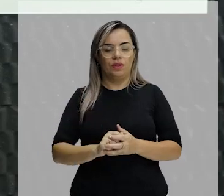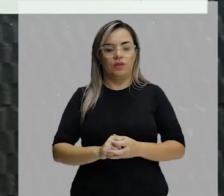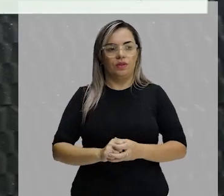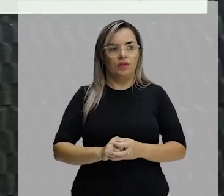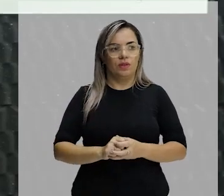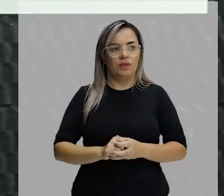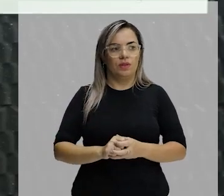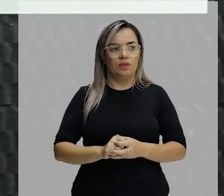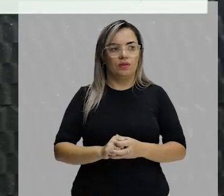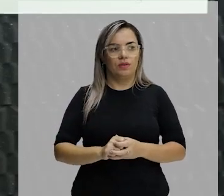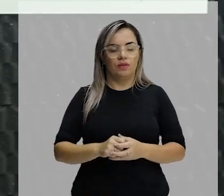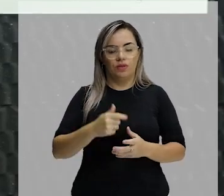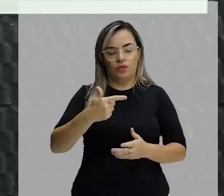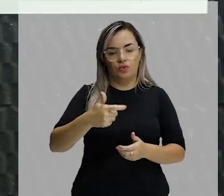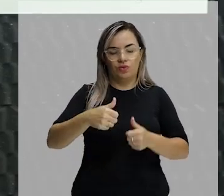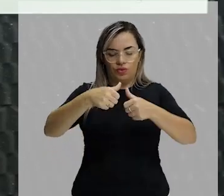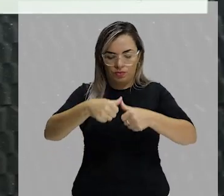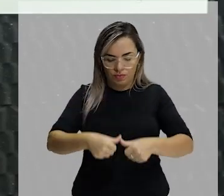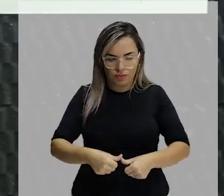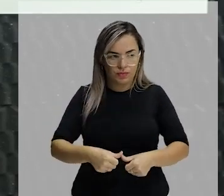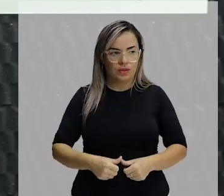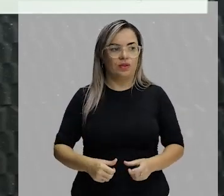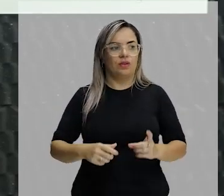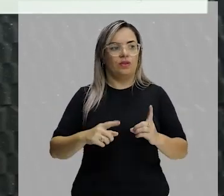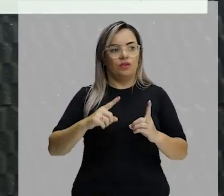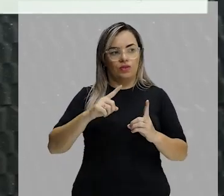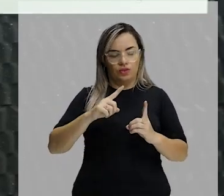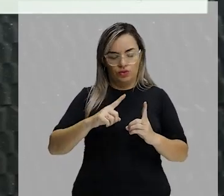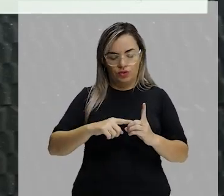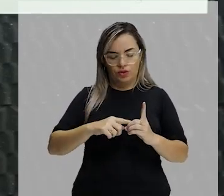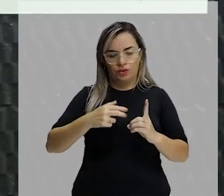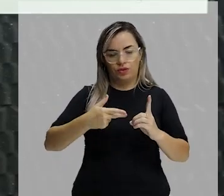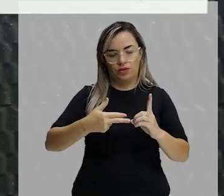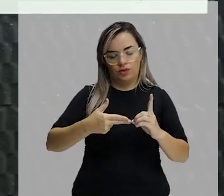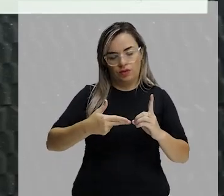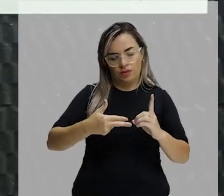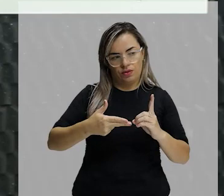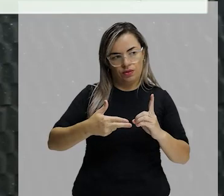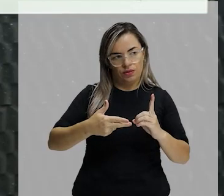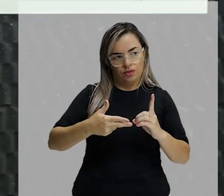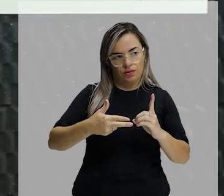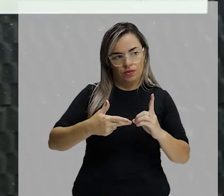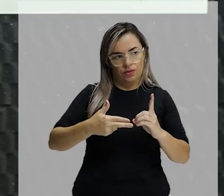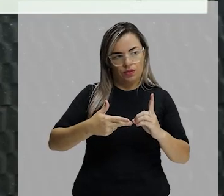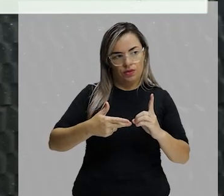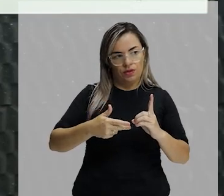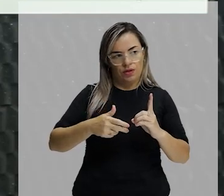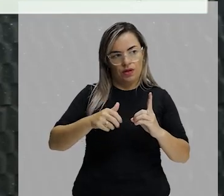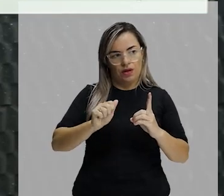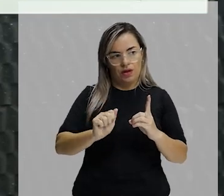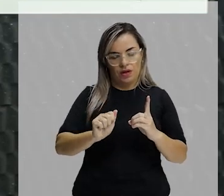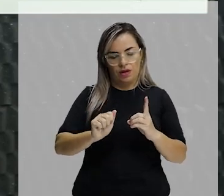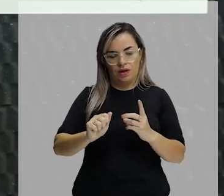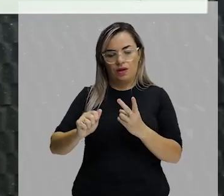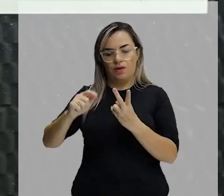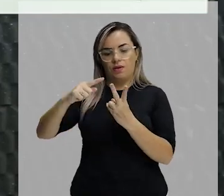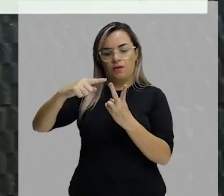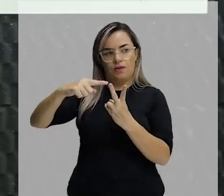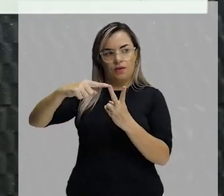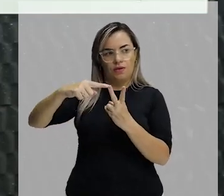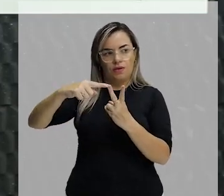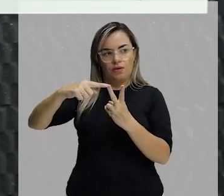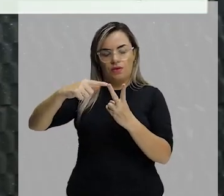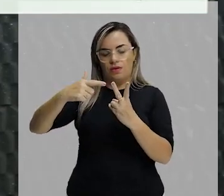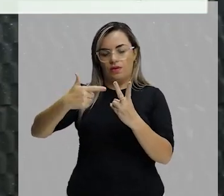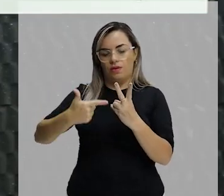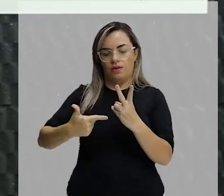tem que essa diagonal vai ser igual a multiplicado pela raiz de 2. Certo? Então,